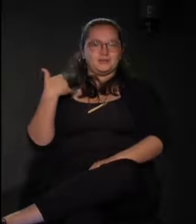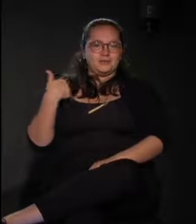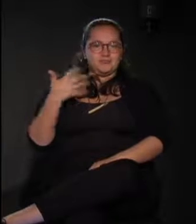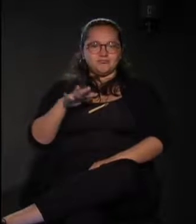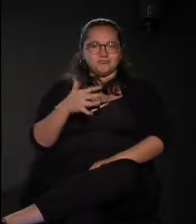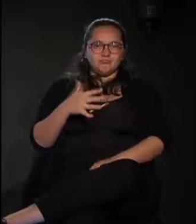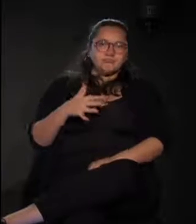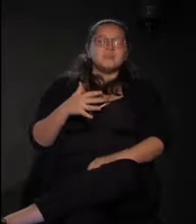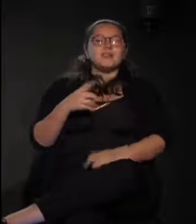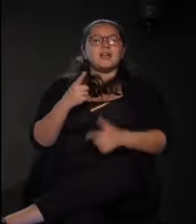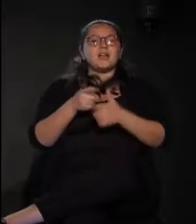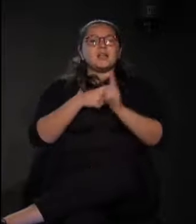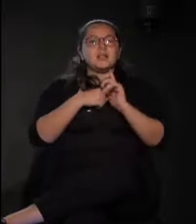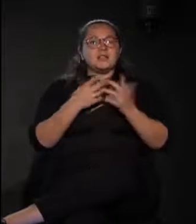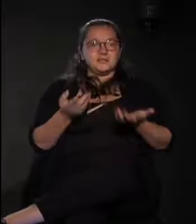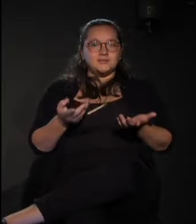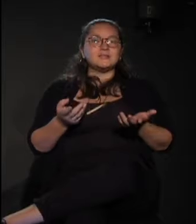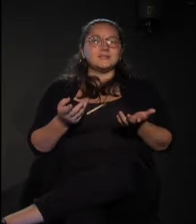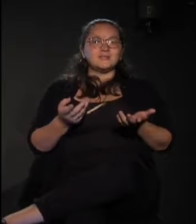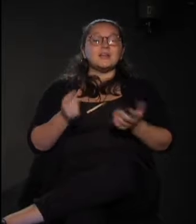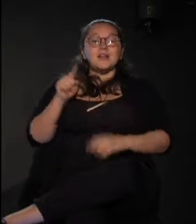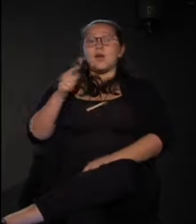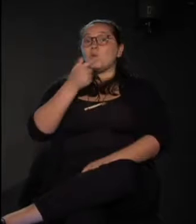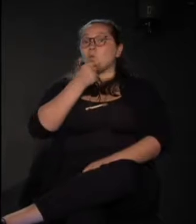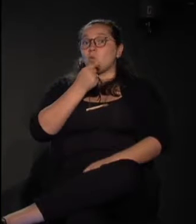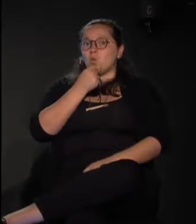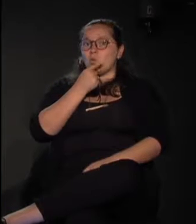na vida um empresário